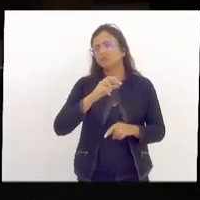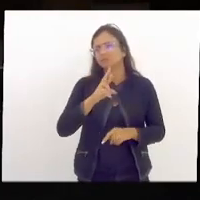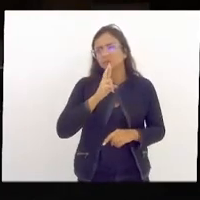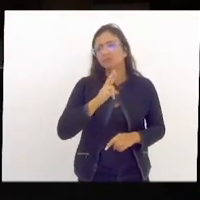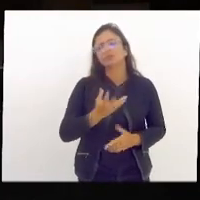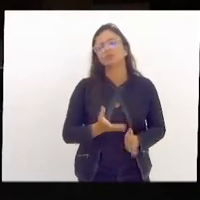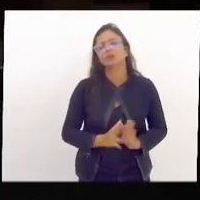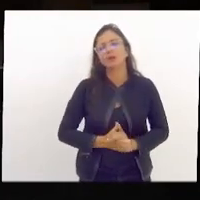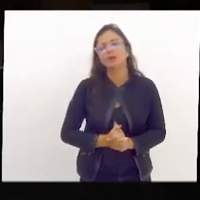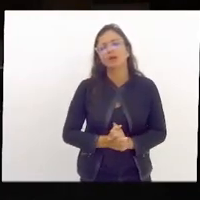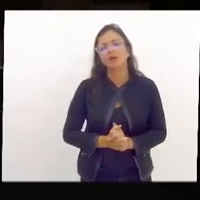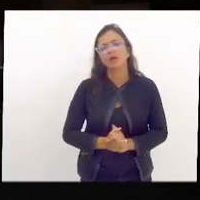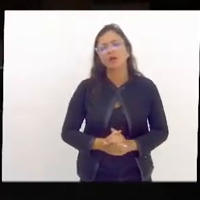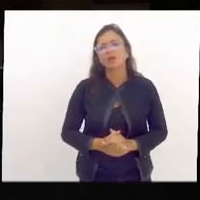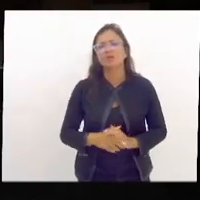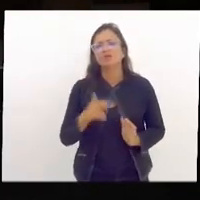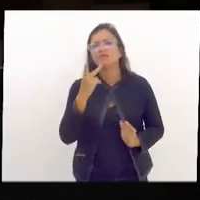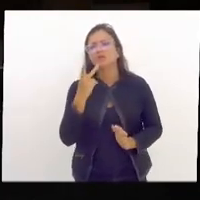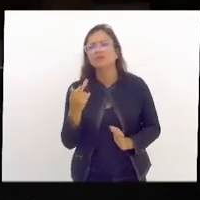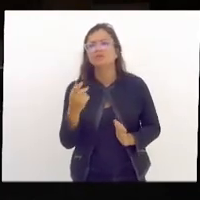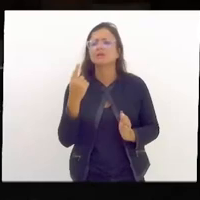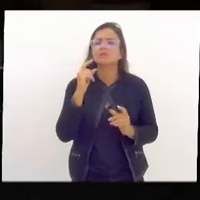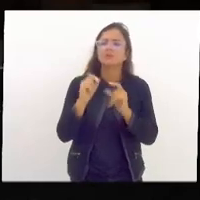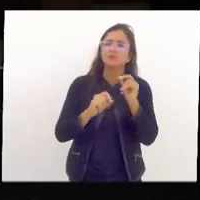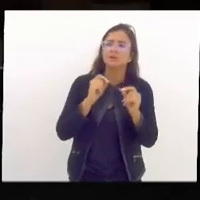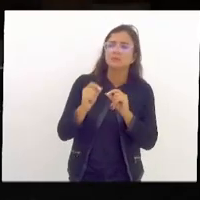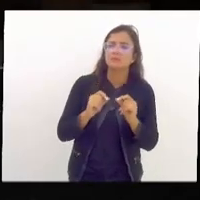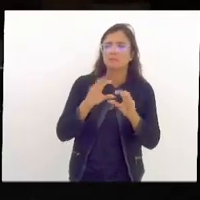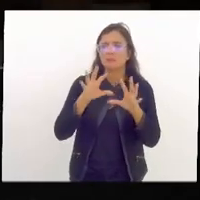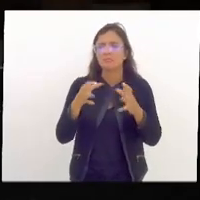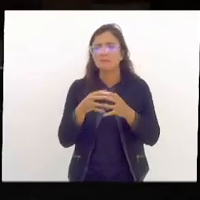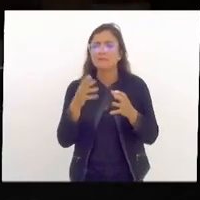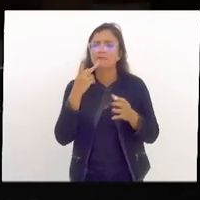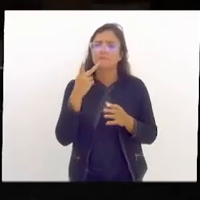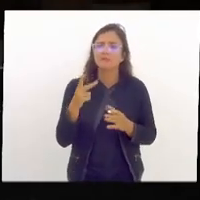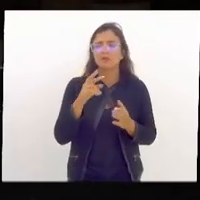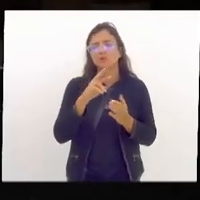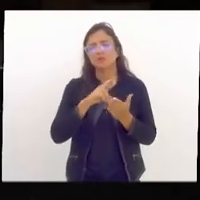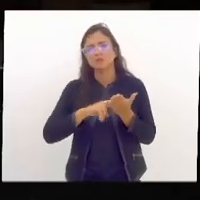e informação formulada pela Comissão Parlamentar de Inquérito, instituída pela Resolução